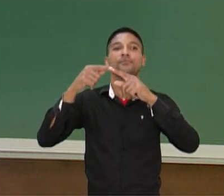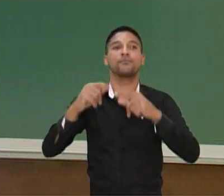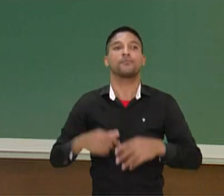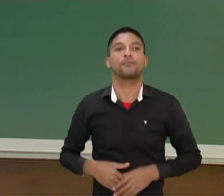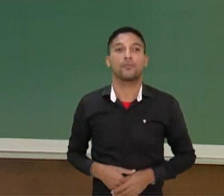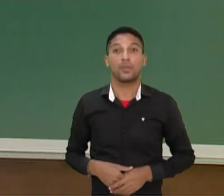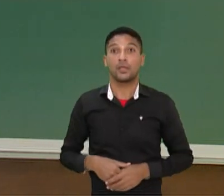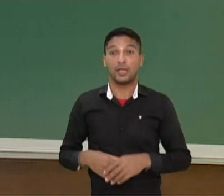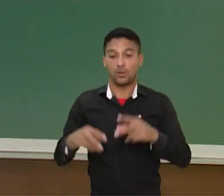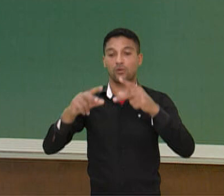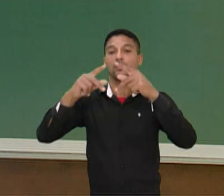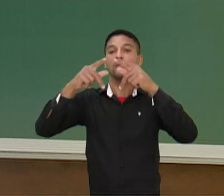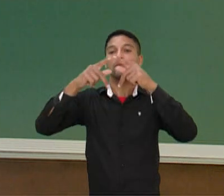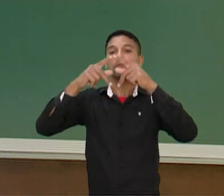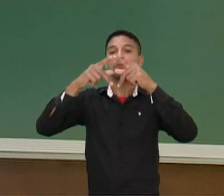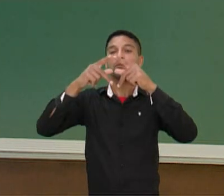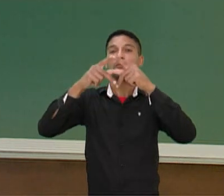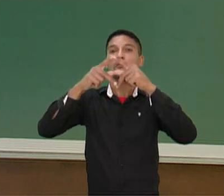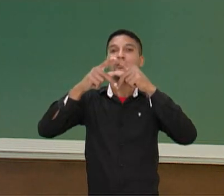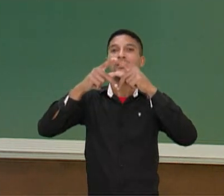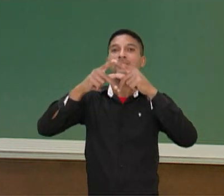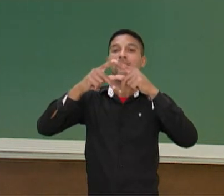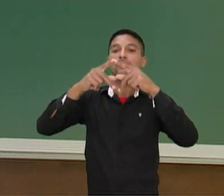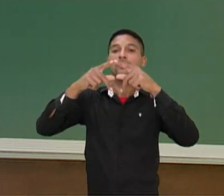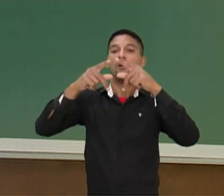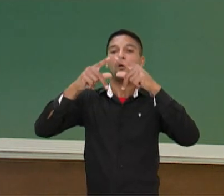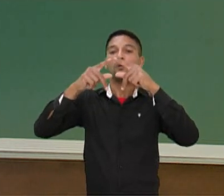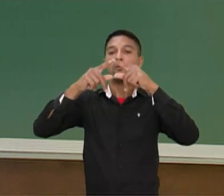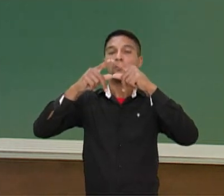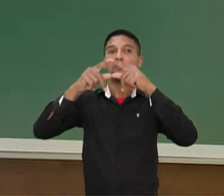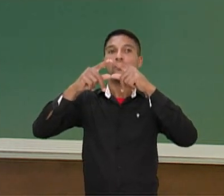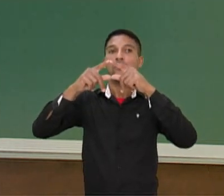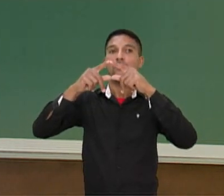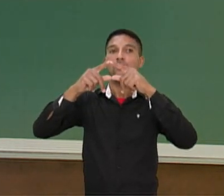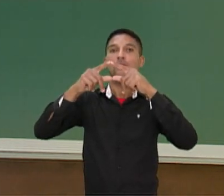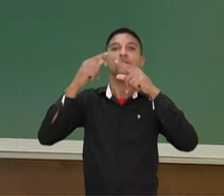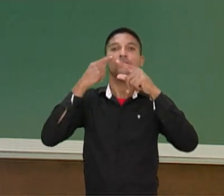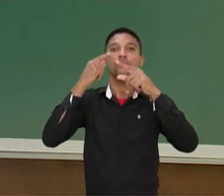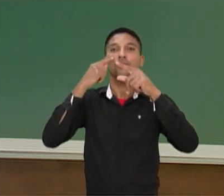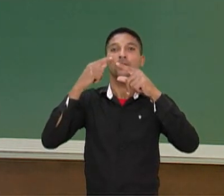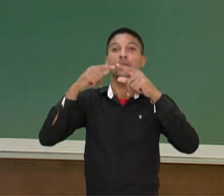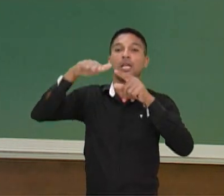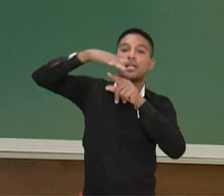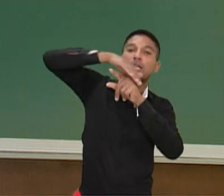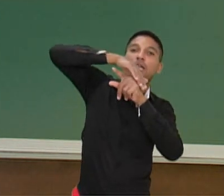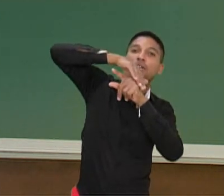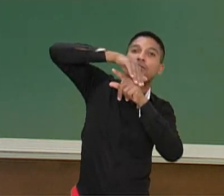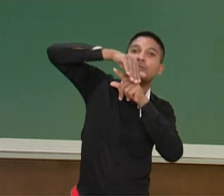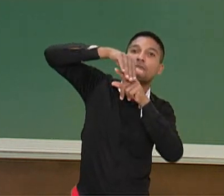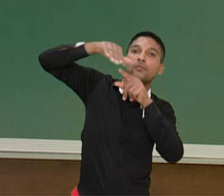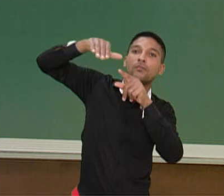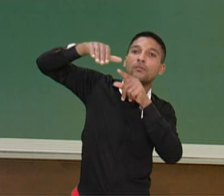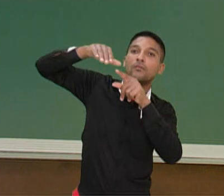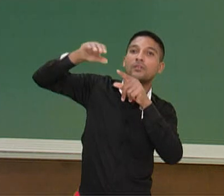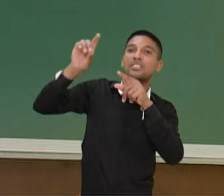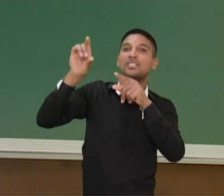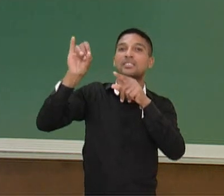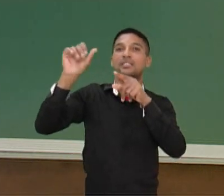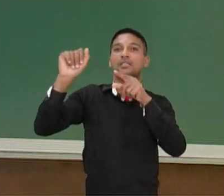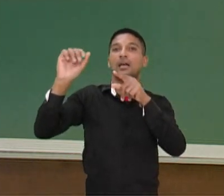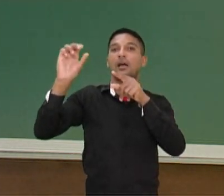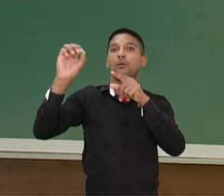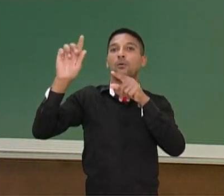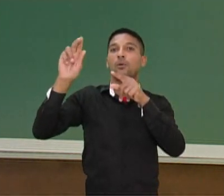tenho lá dentro que ligam um vértice ao outro. Certo? Eu tracei 2 ali, ó, mas nós temos 5